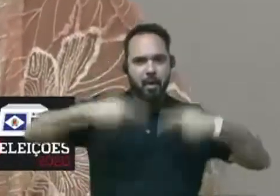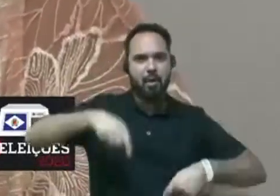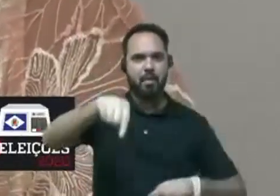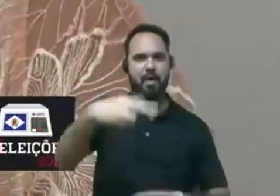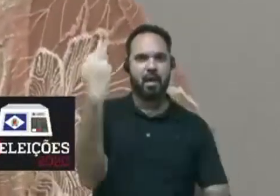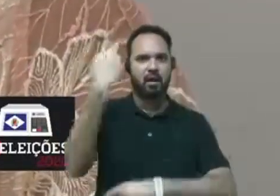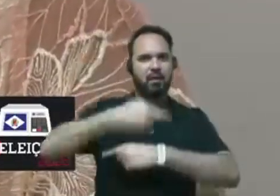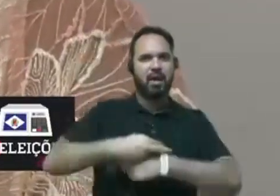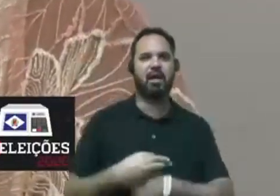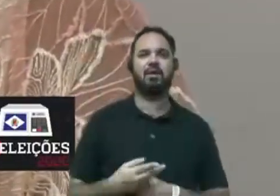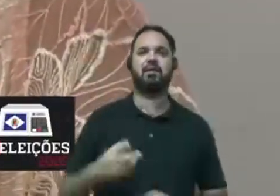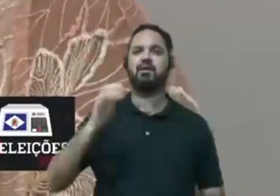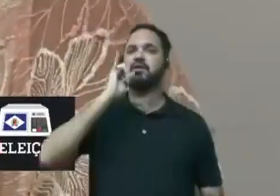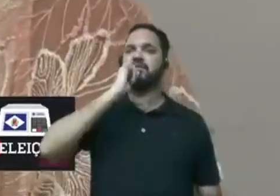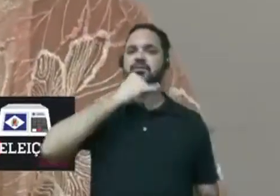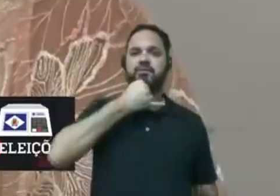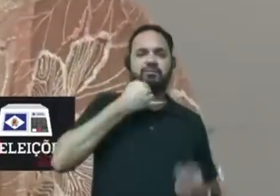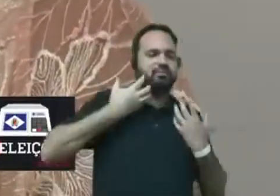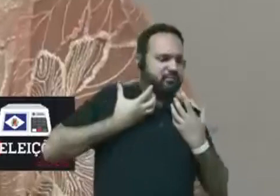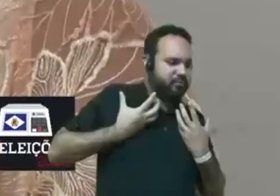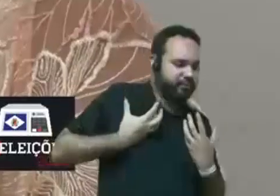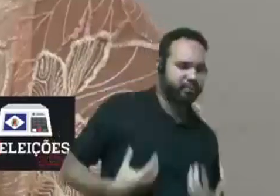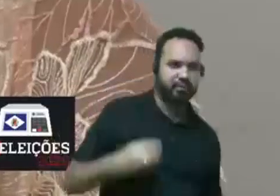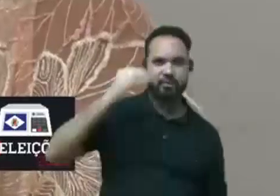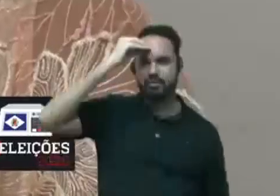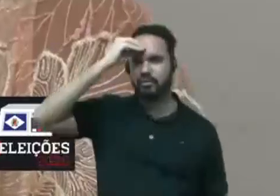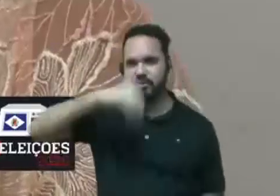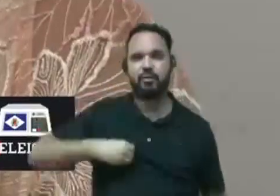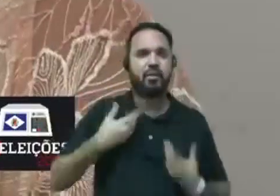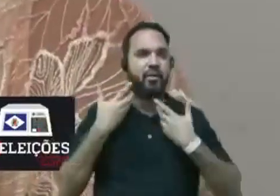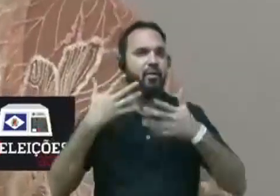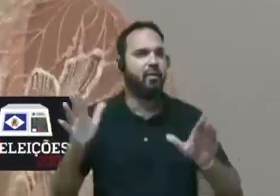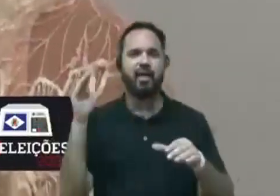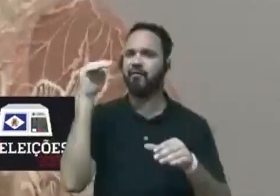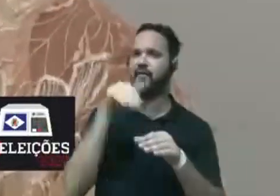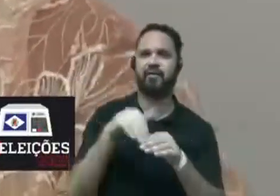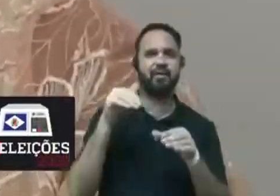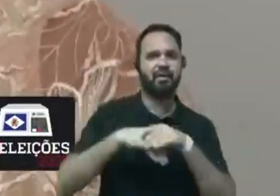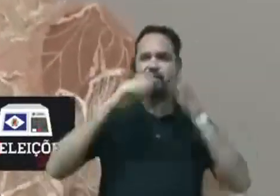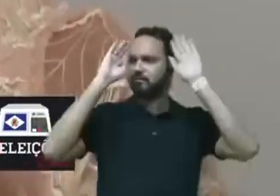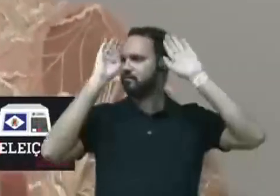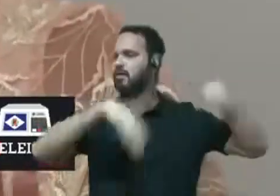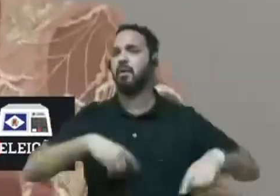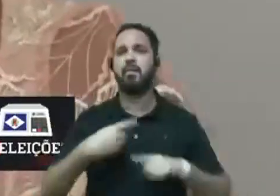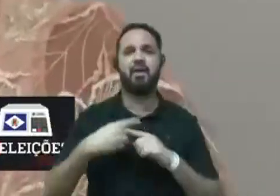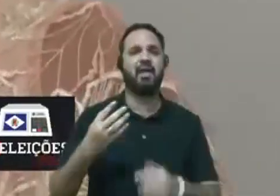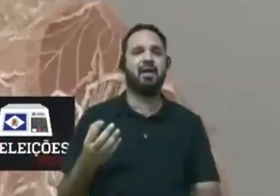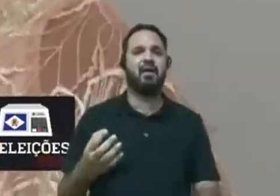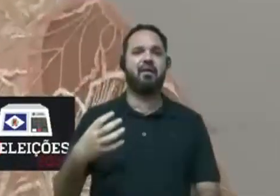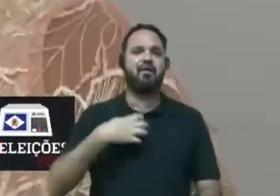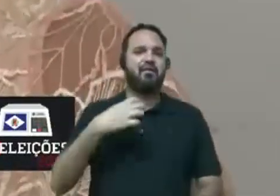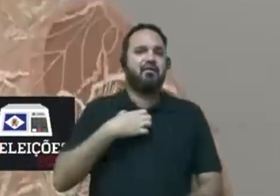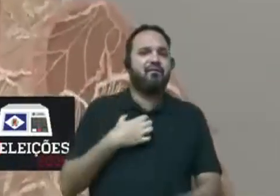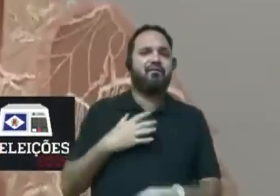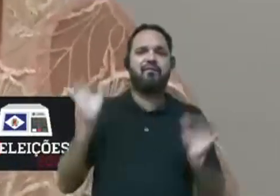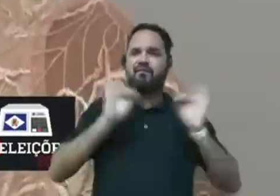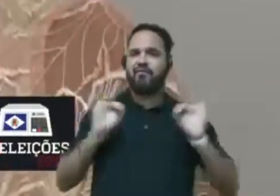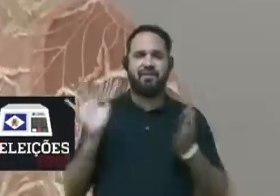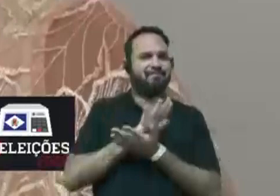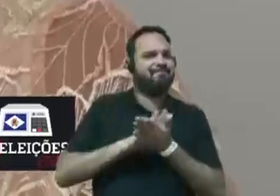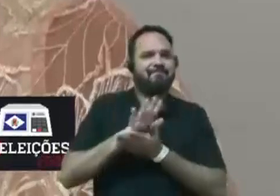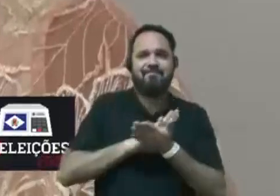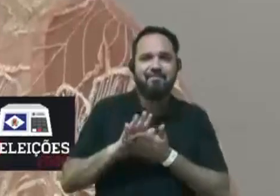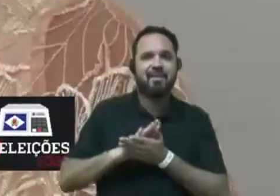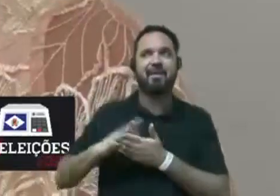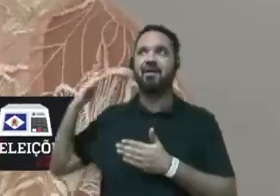está desanimado que não acredita mais que não quer me voltar porque está descontente com a história do que